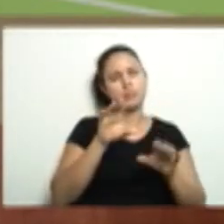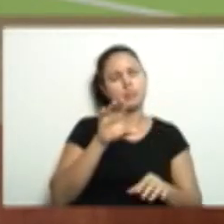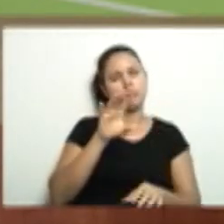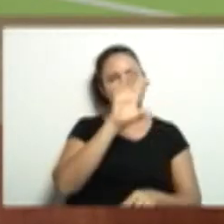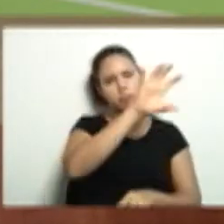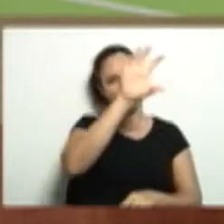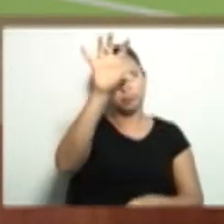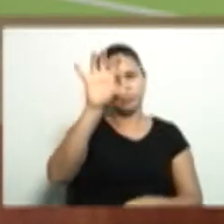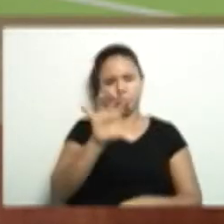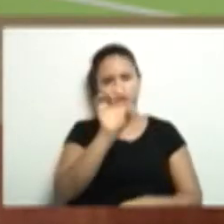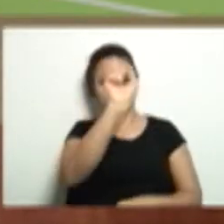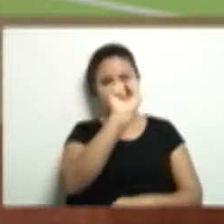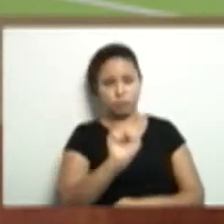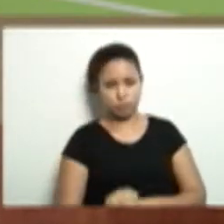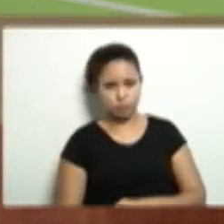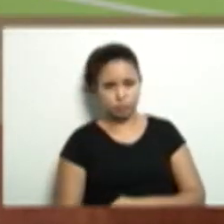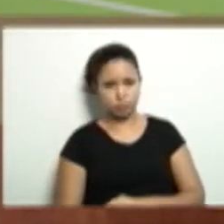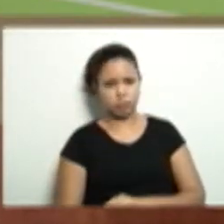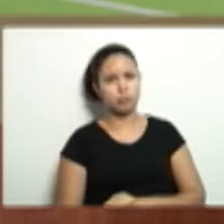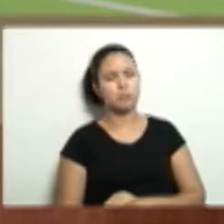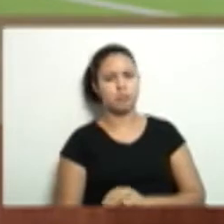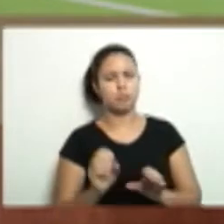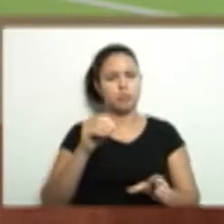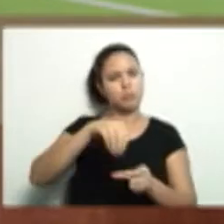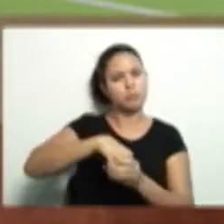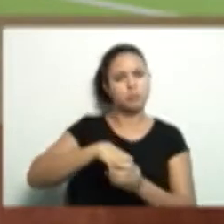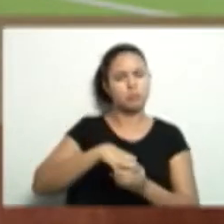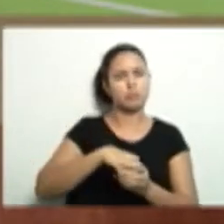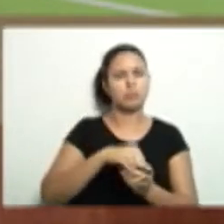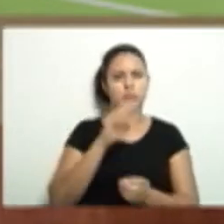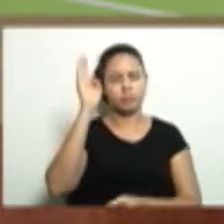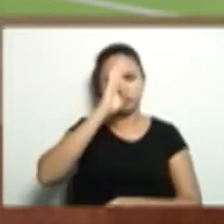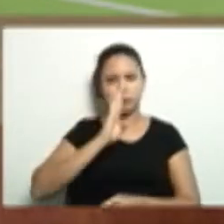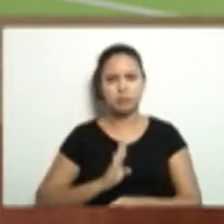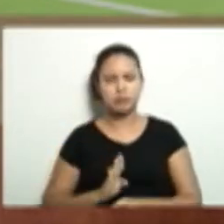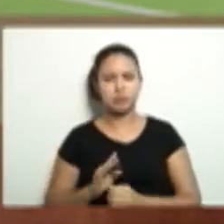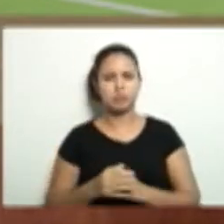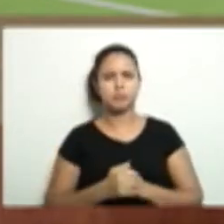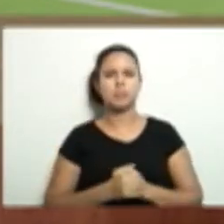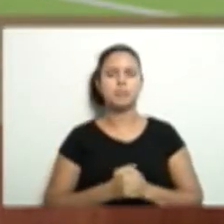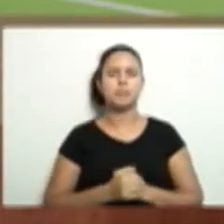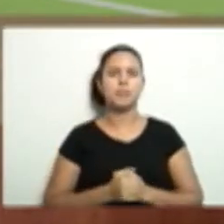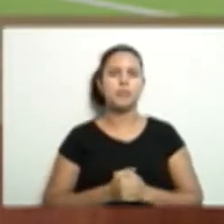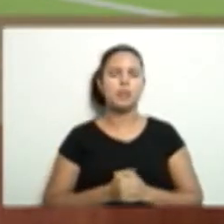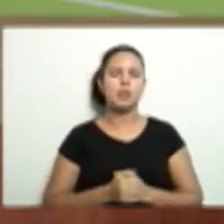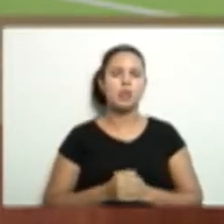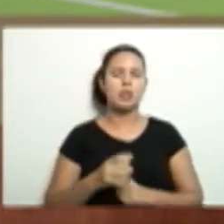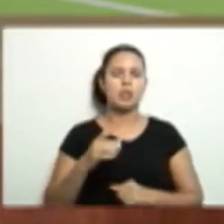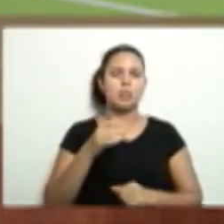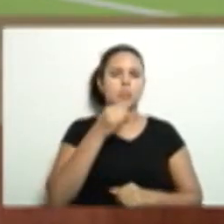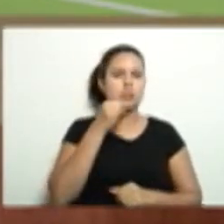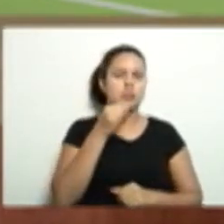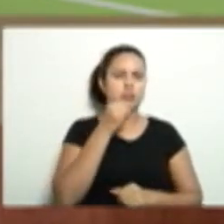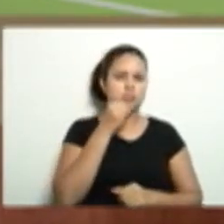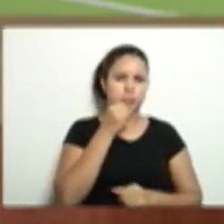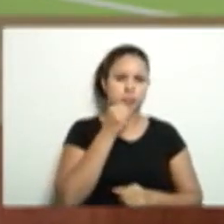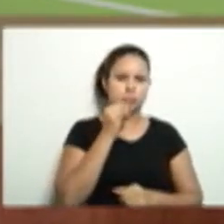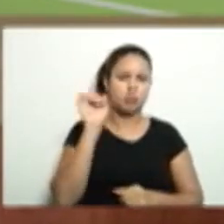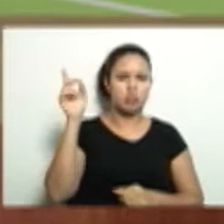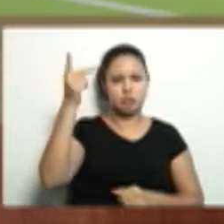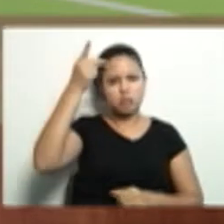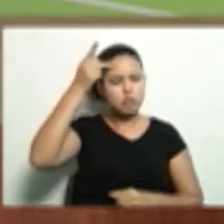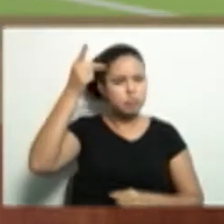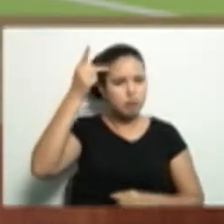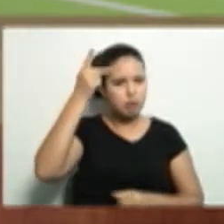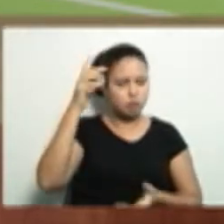em massa, esses processos produtivos em lote, são locais que construíram polos industriais enormes há